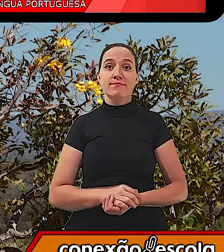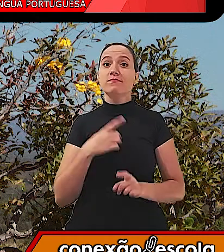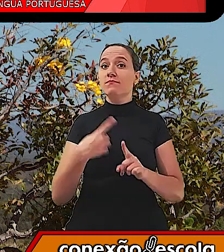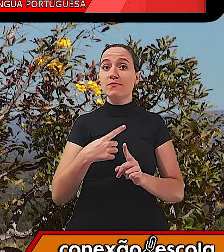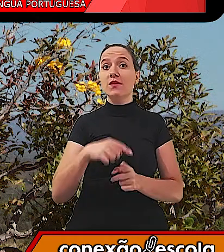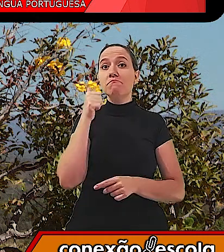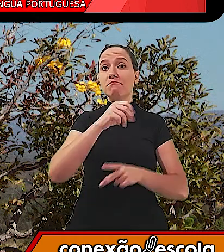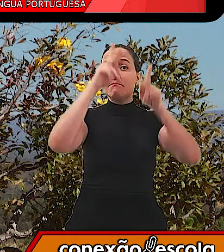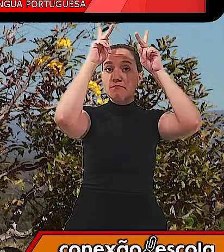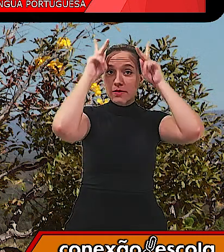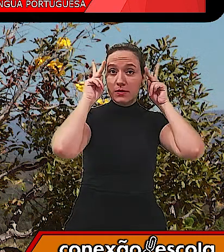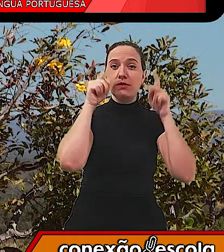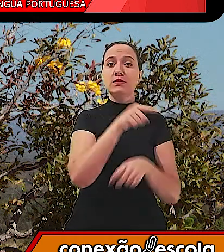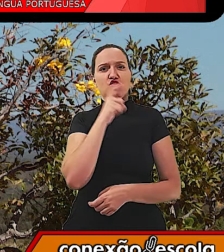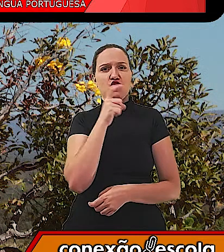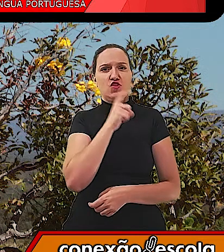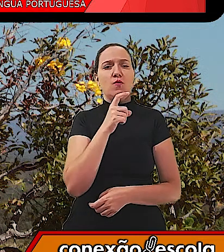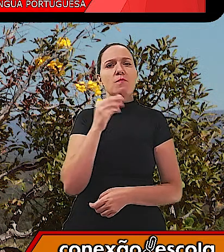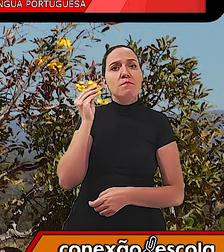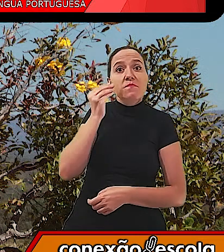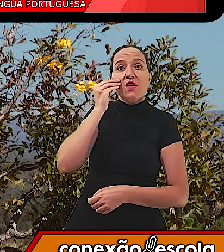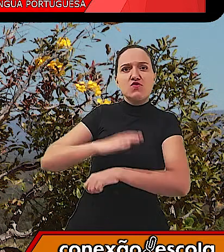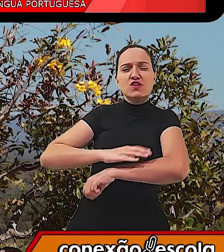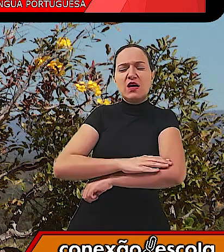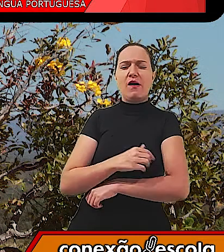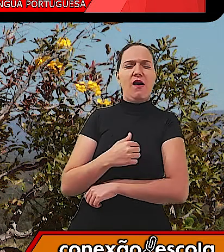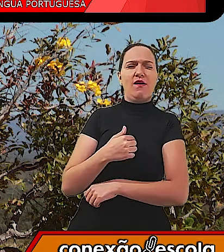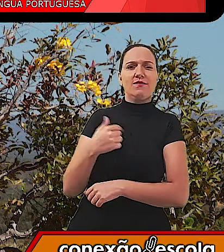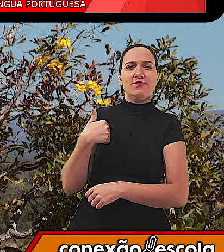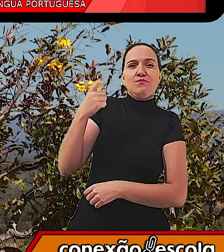A princesa, ela mentiu que ia dar um beijo no sapo.